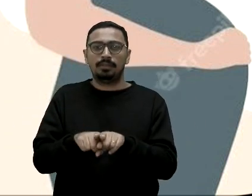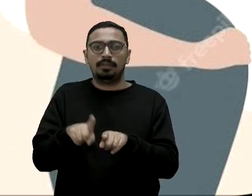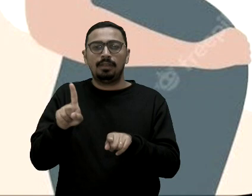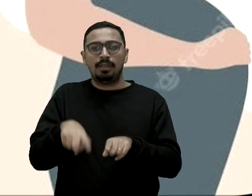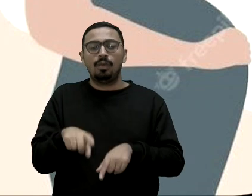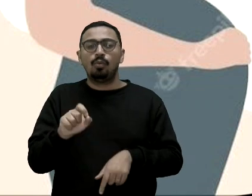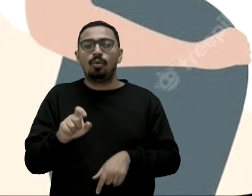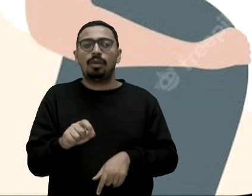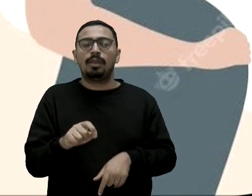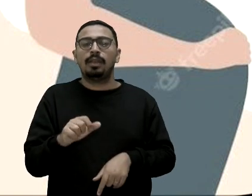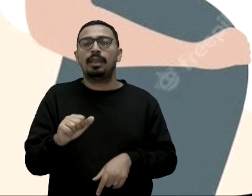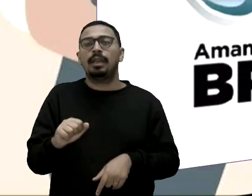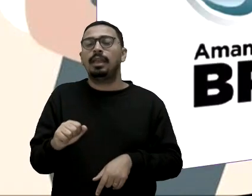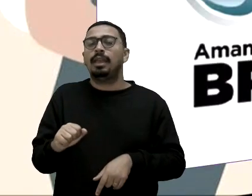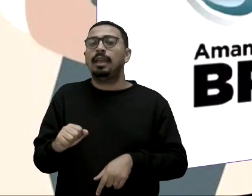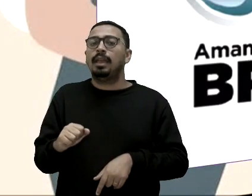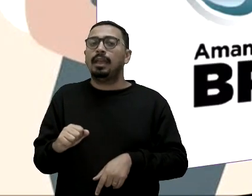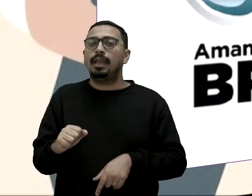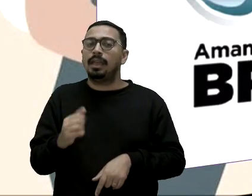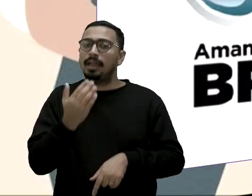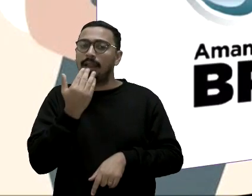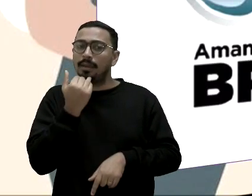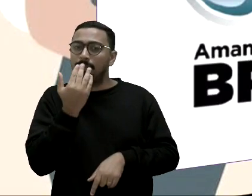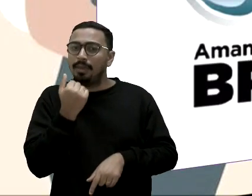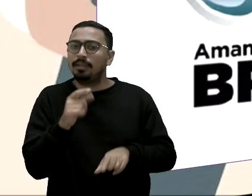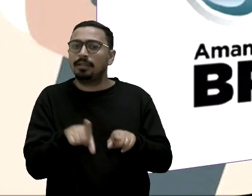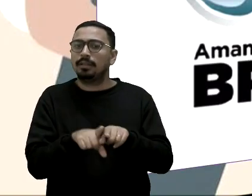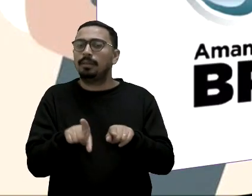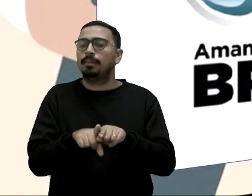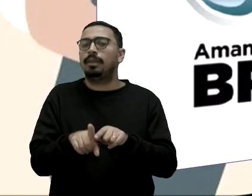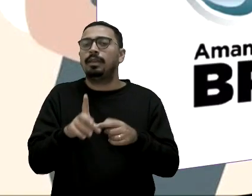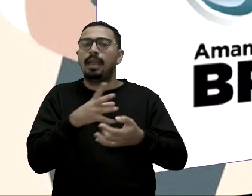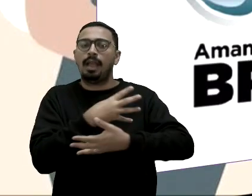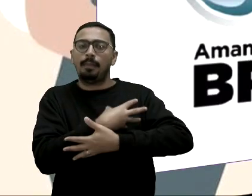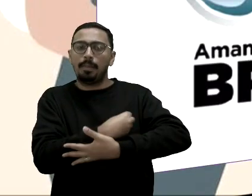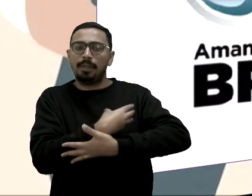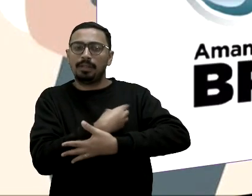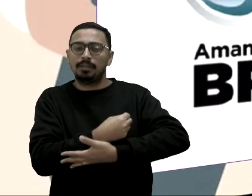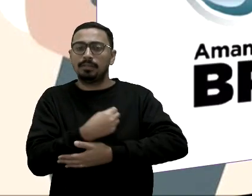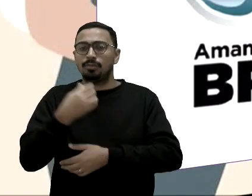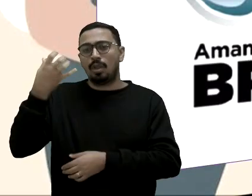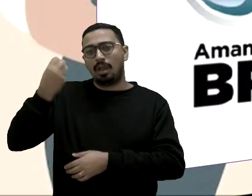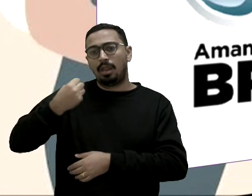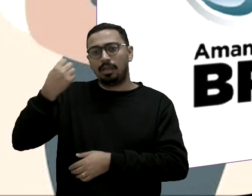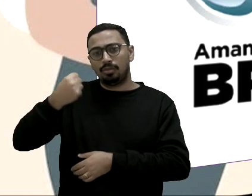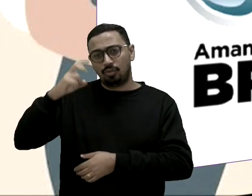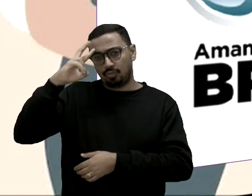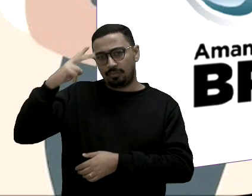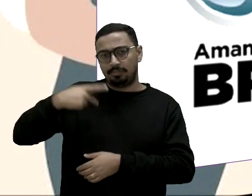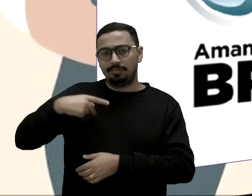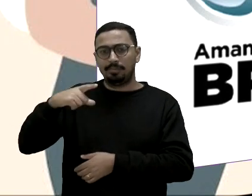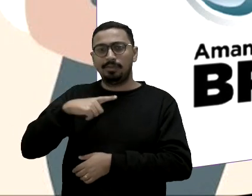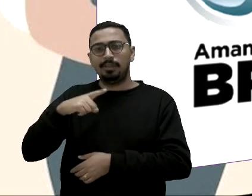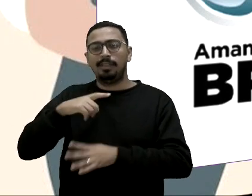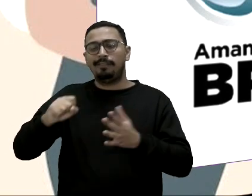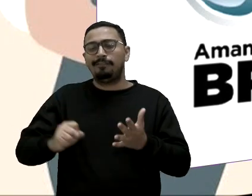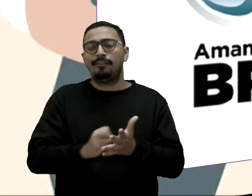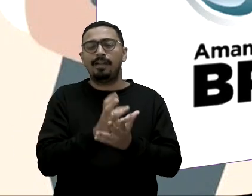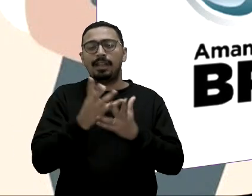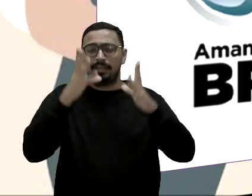Amamenta e Alimenta Brasil, que é um programa do Ministério da Saúde, em que tem várias enfermeiras